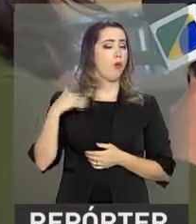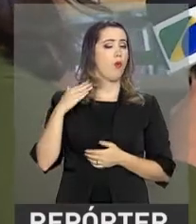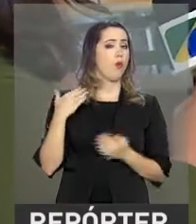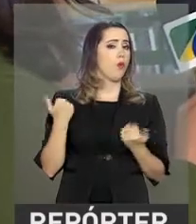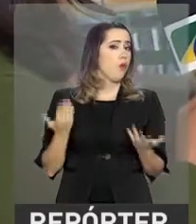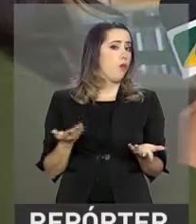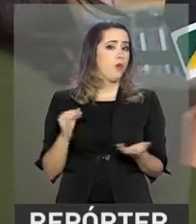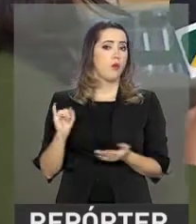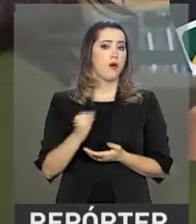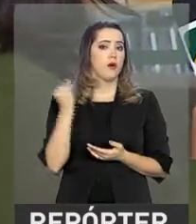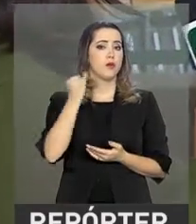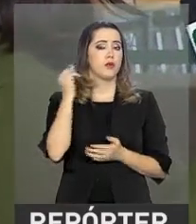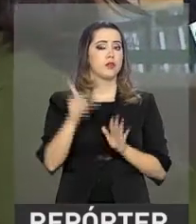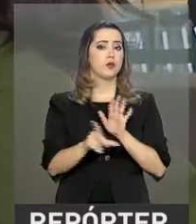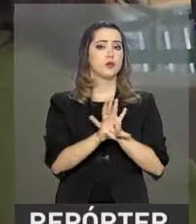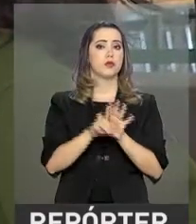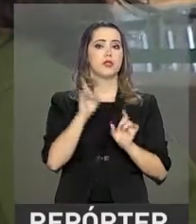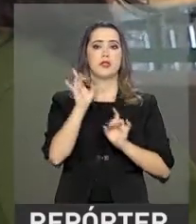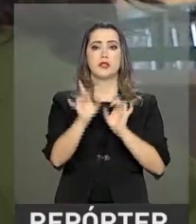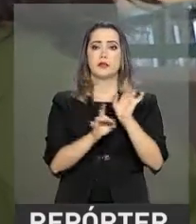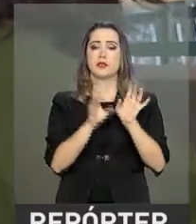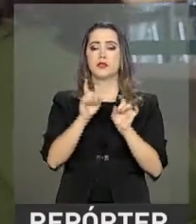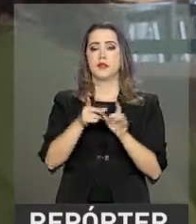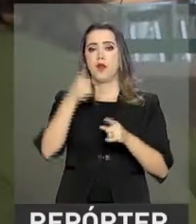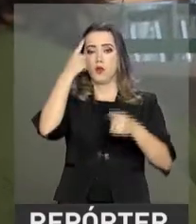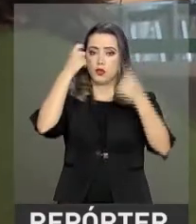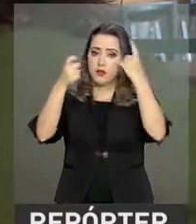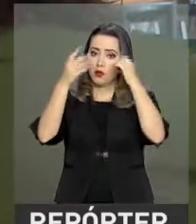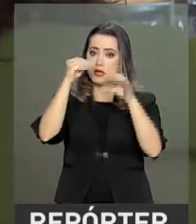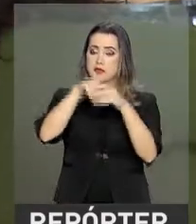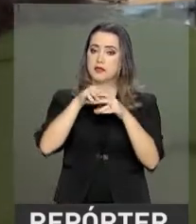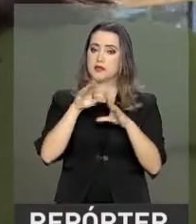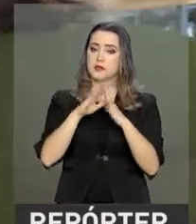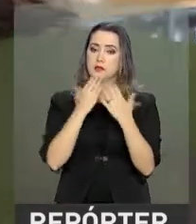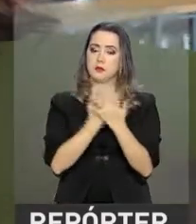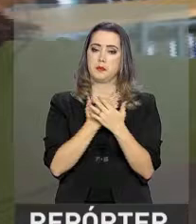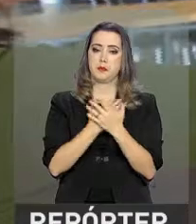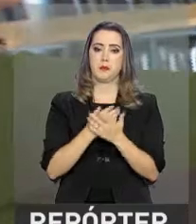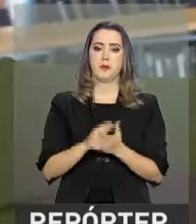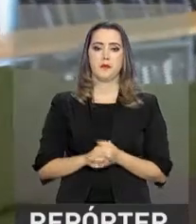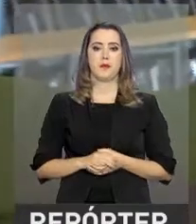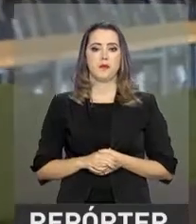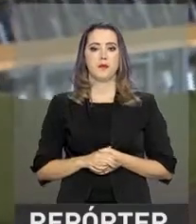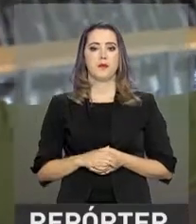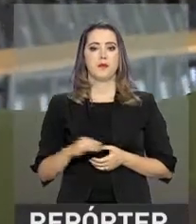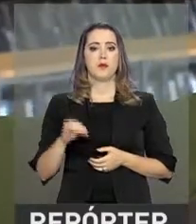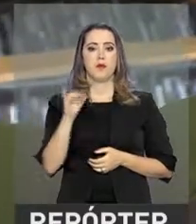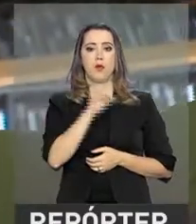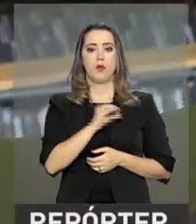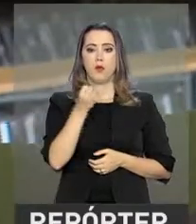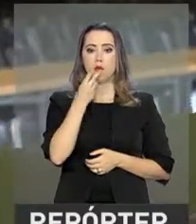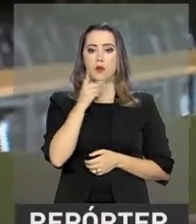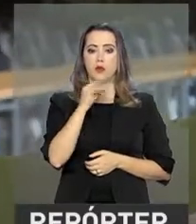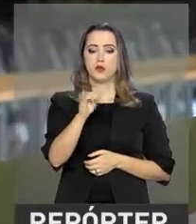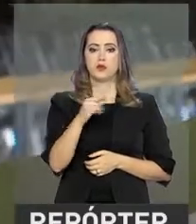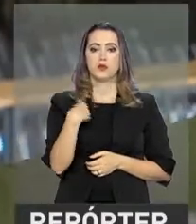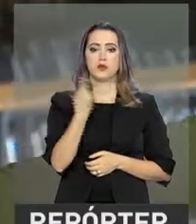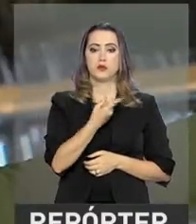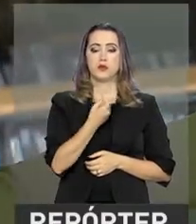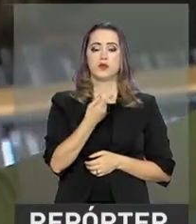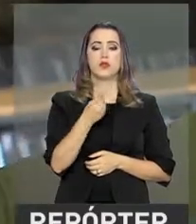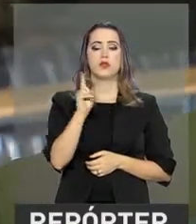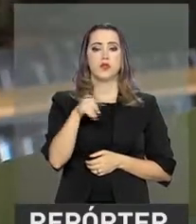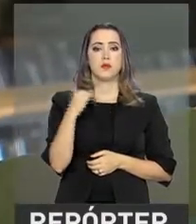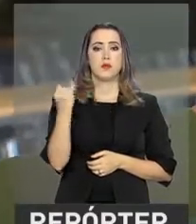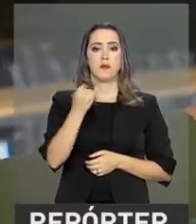lei que fale especificamente sobre combate à violência dentro das escolas? Bom dia, Márcia. É muito importante a gente ter